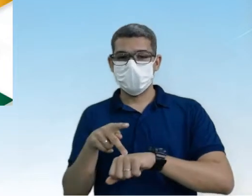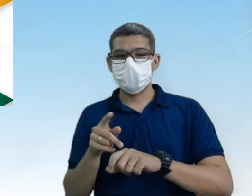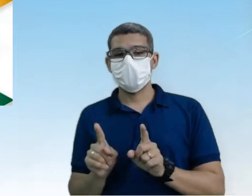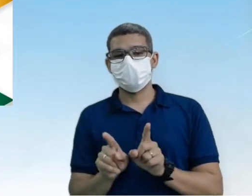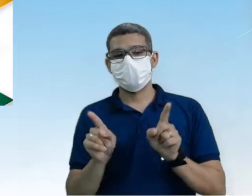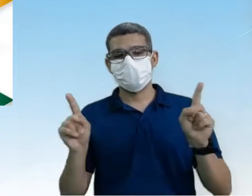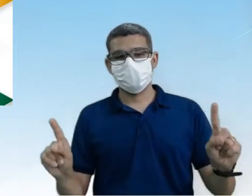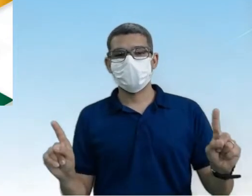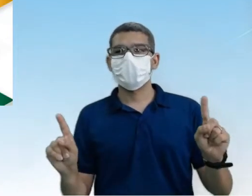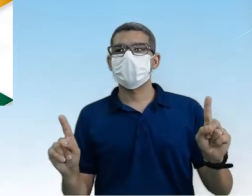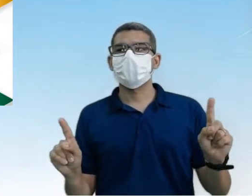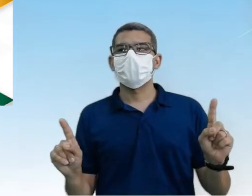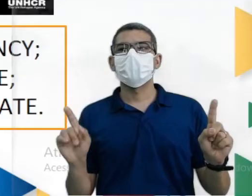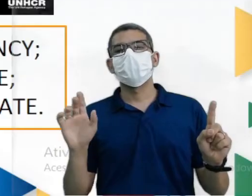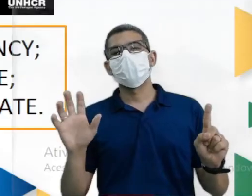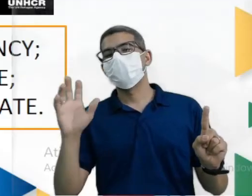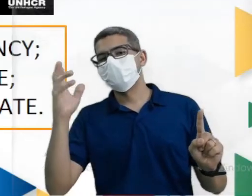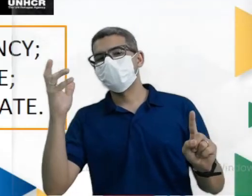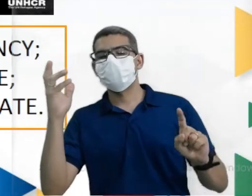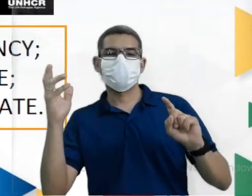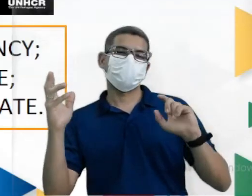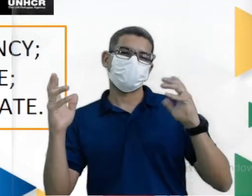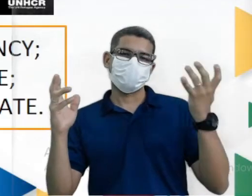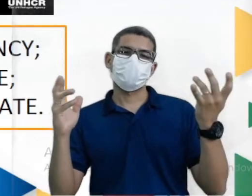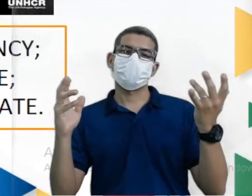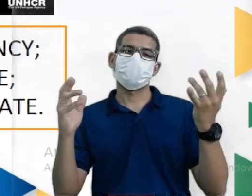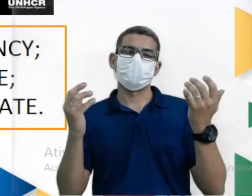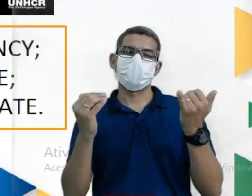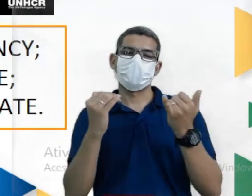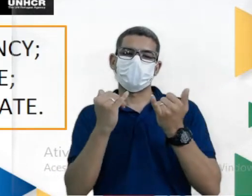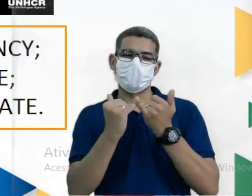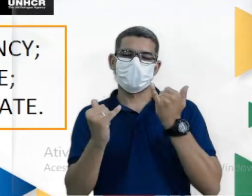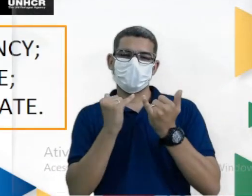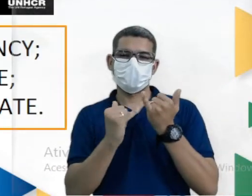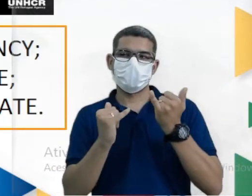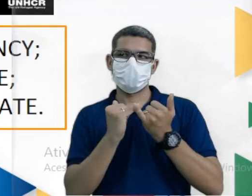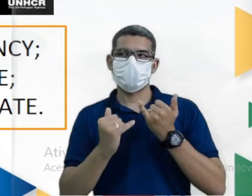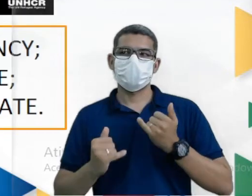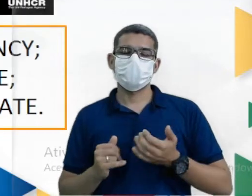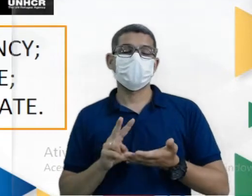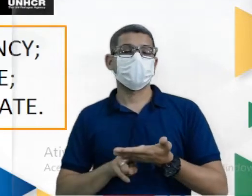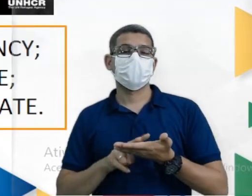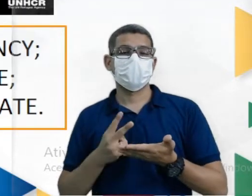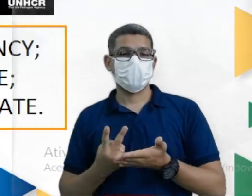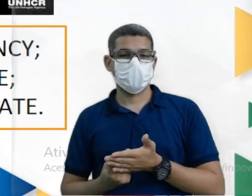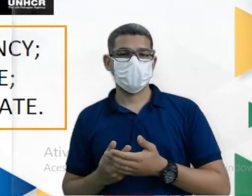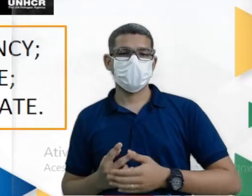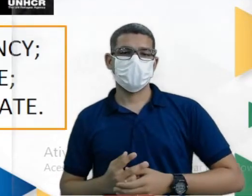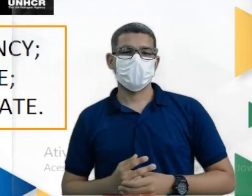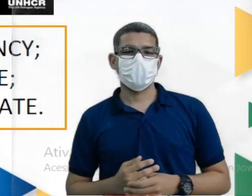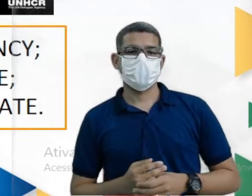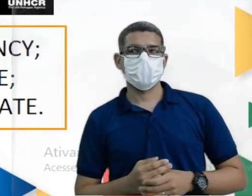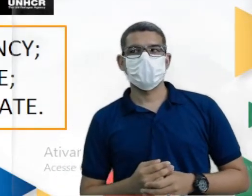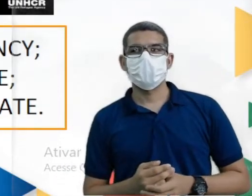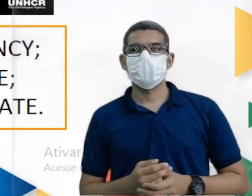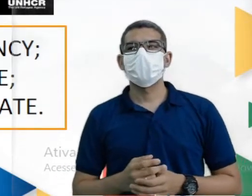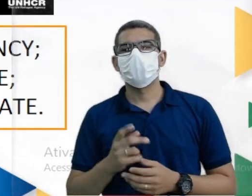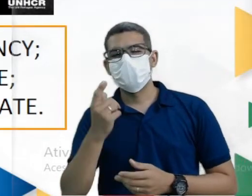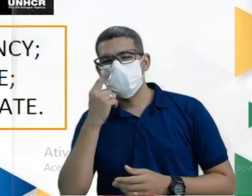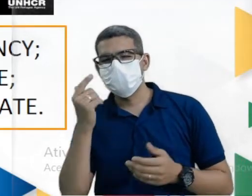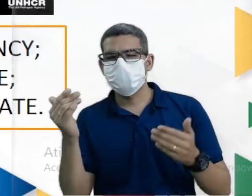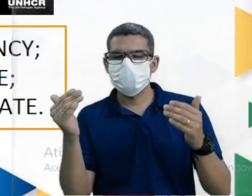passam por situações semelhantes. Então, a gente vai dar essa tradução um pouquinho e vai tentar fazer